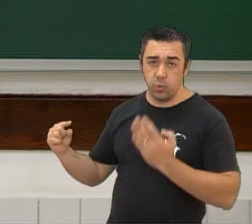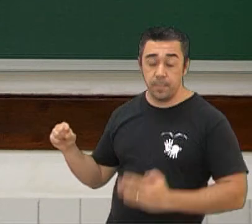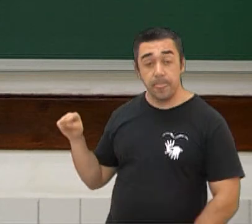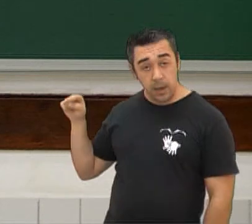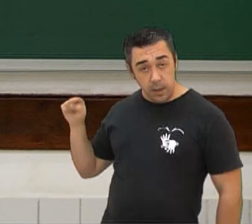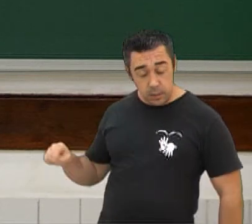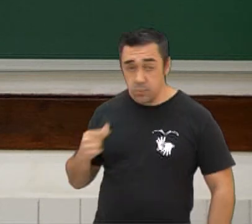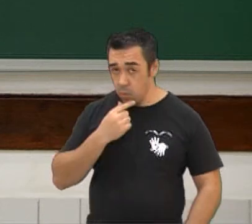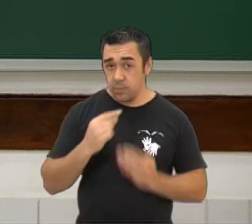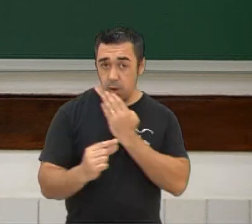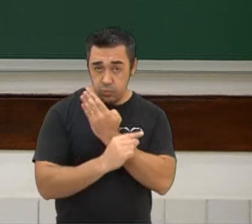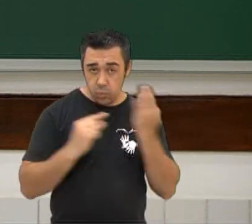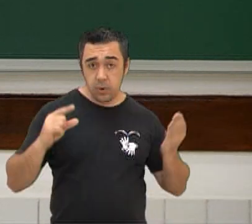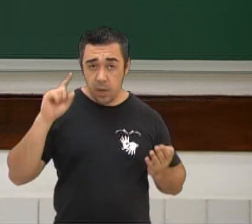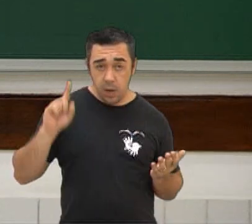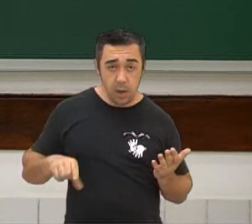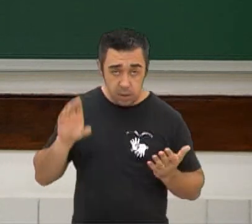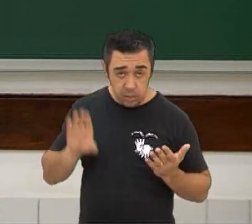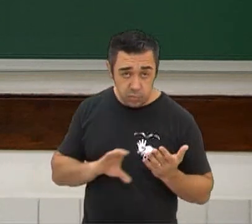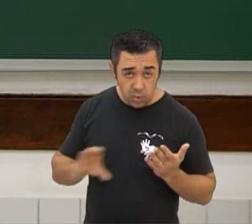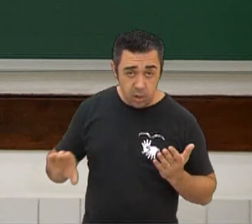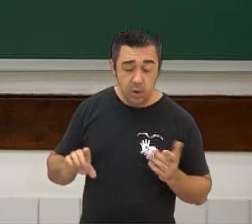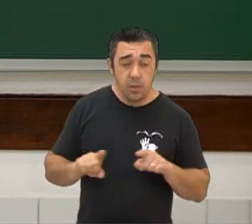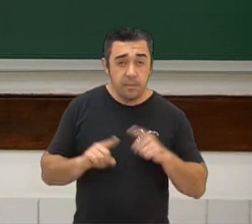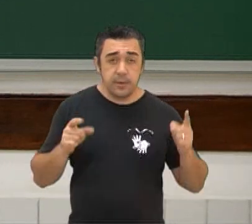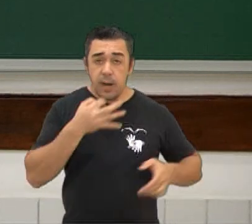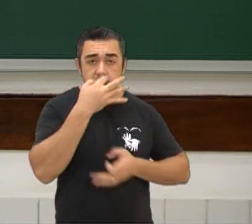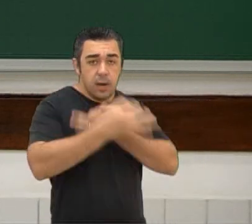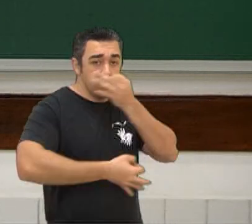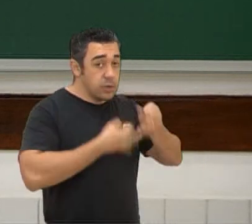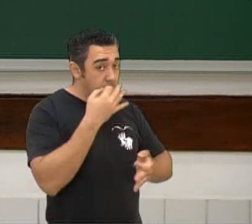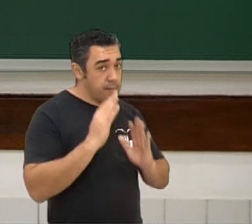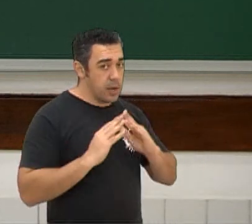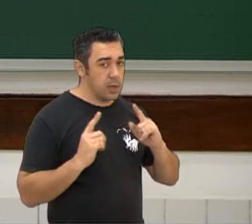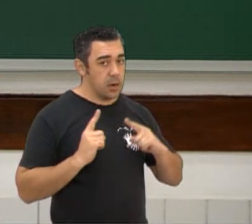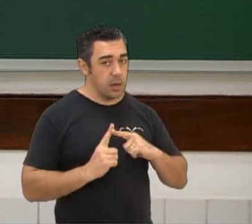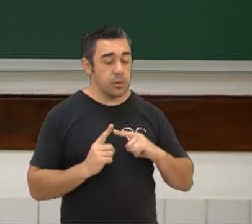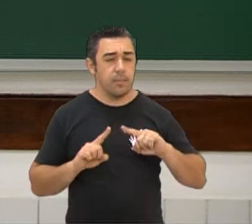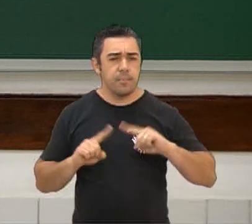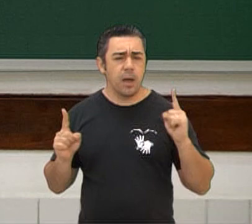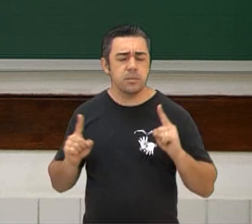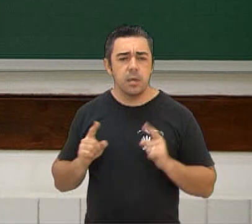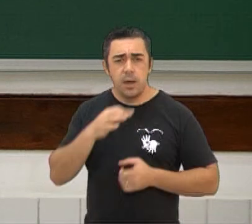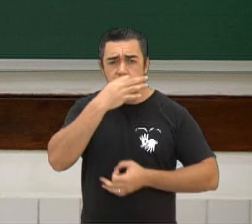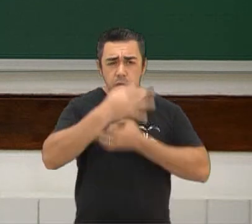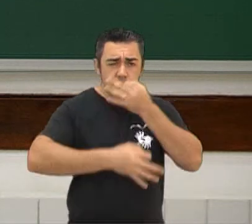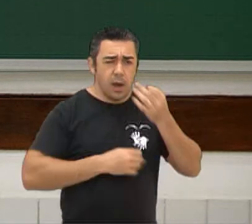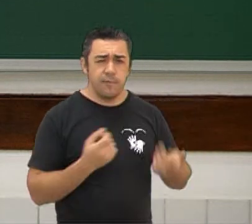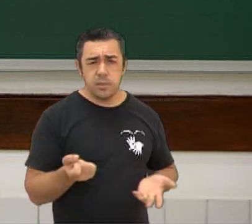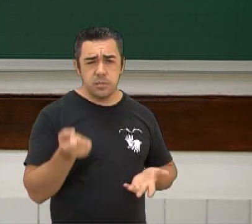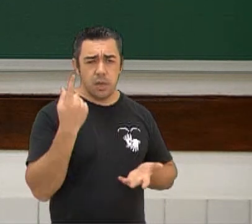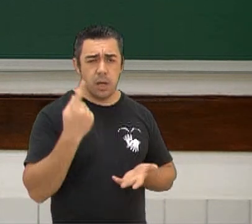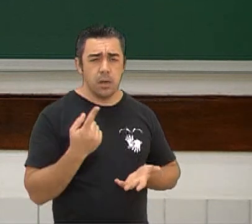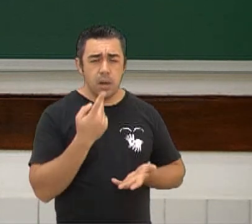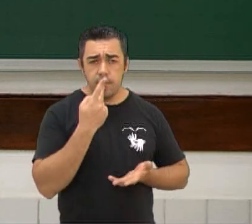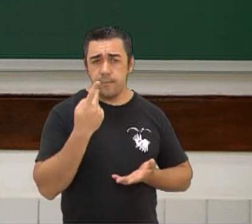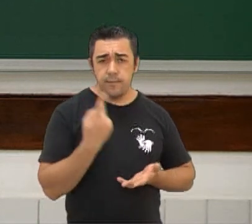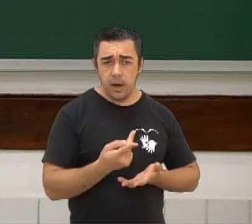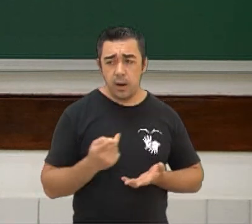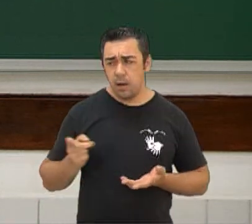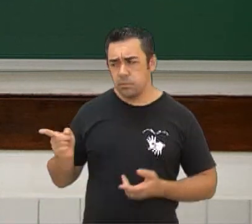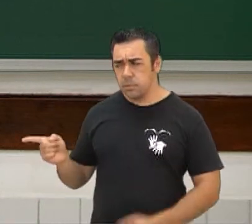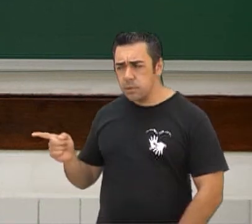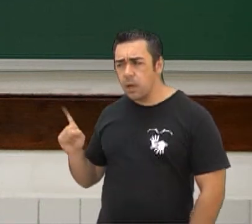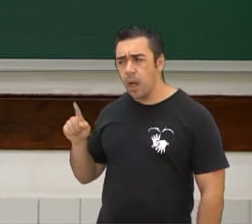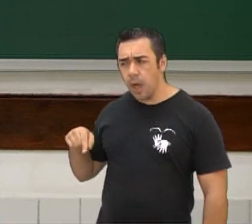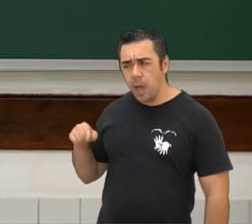defendia a igreja, mas ele fazia isso de um modo assim um pouco estranho, né? Chamando ele até de um certo